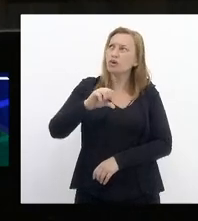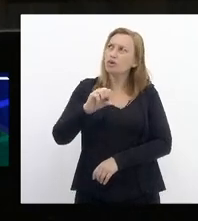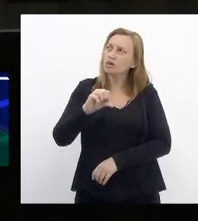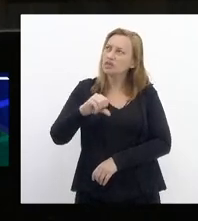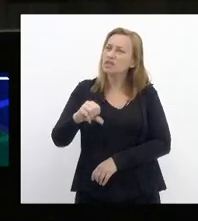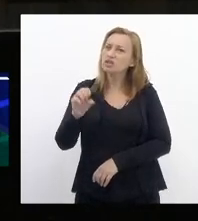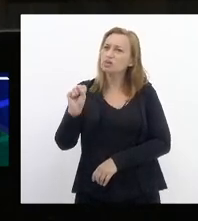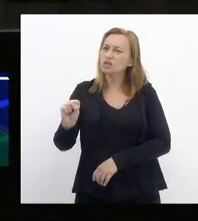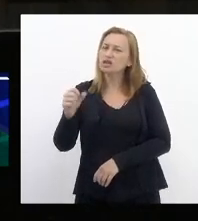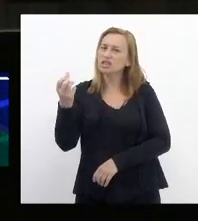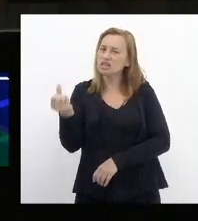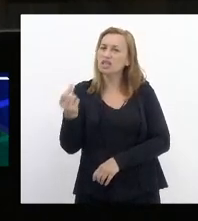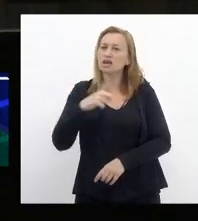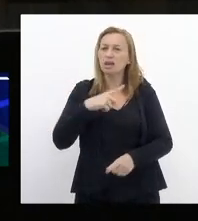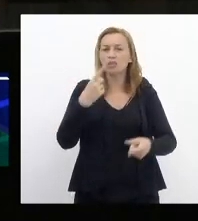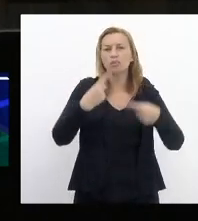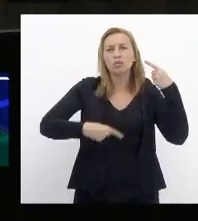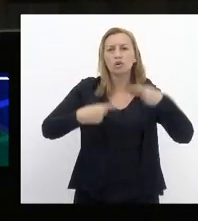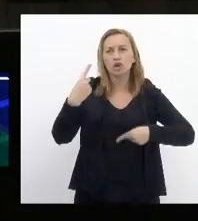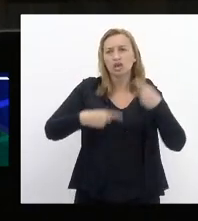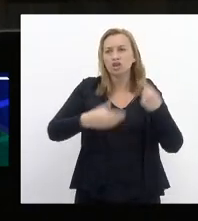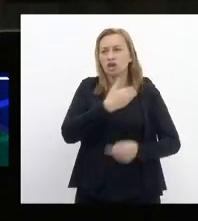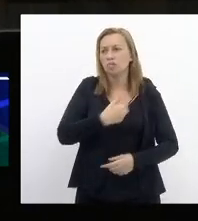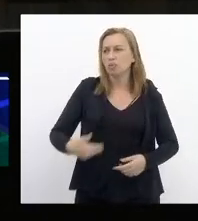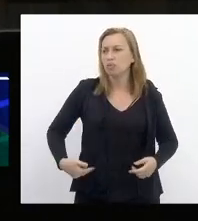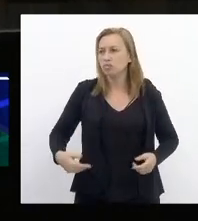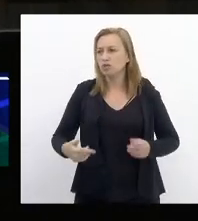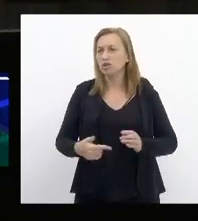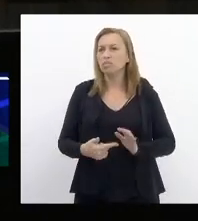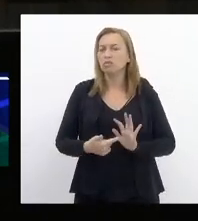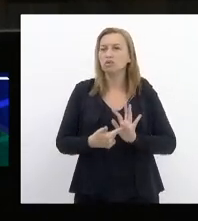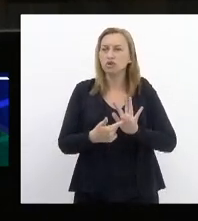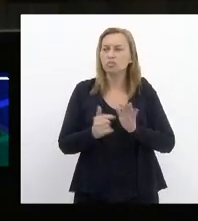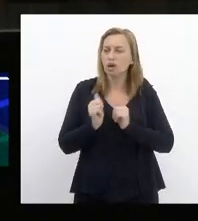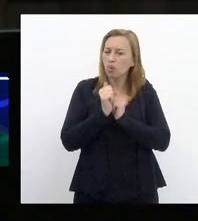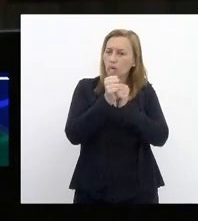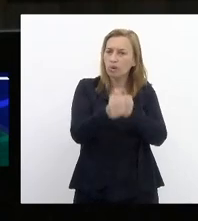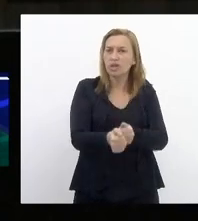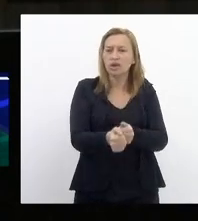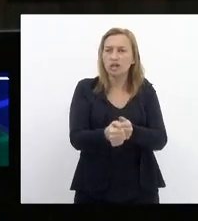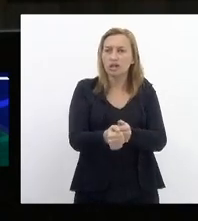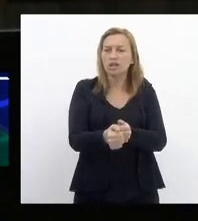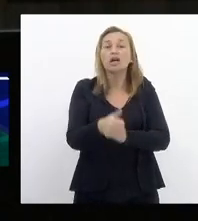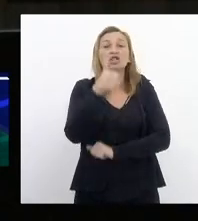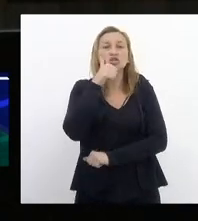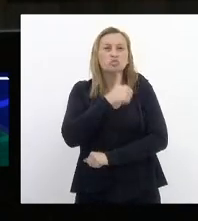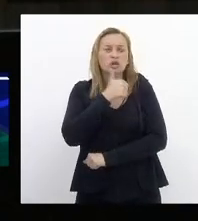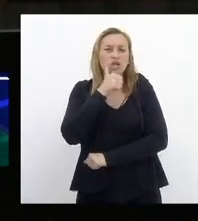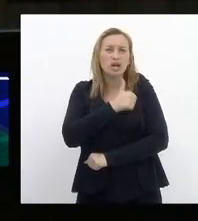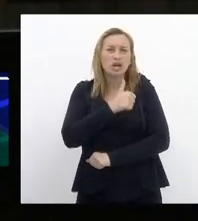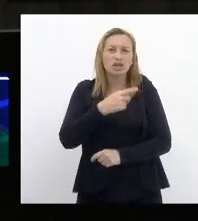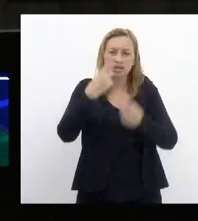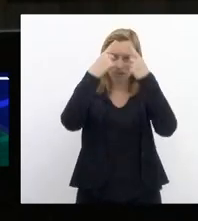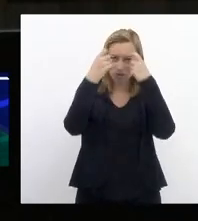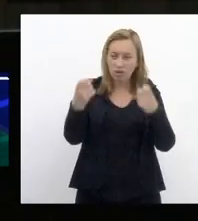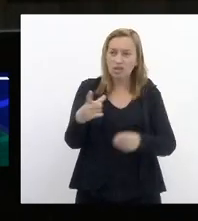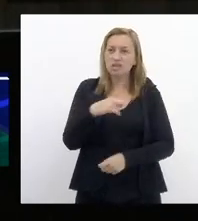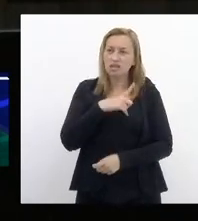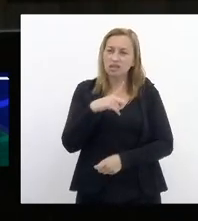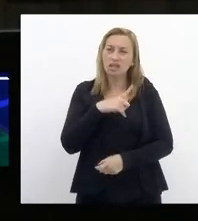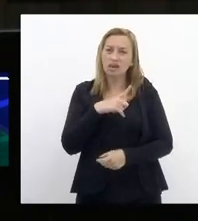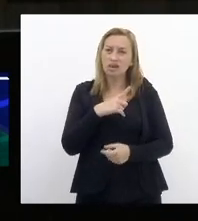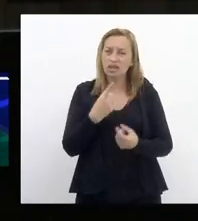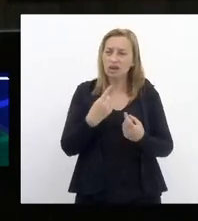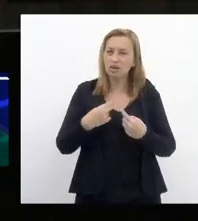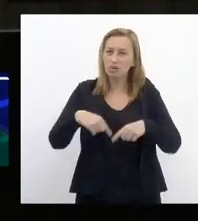1986, tem uma política pública voltada para acompanhar as mulheres vítimas de violência e